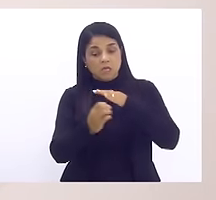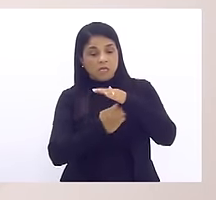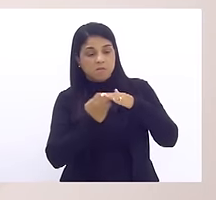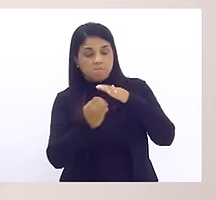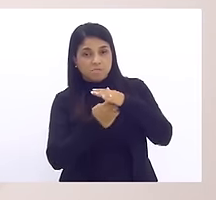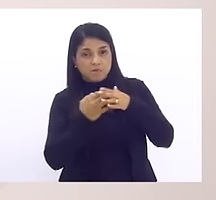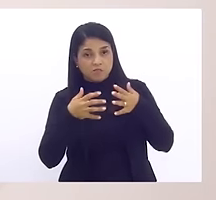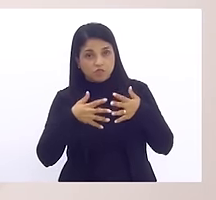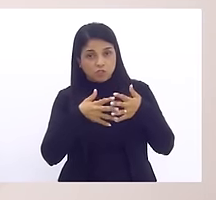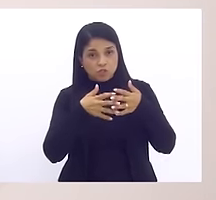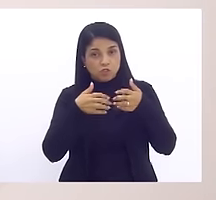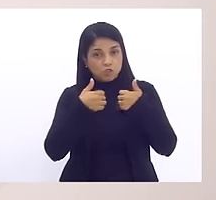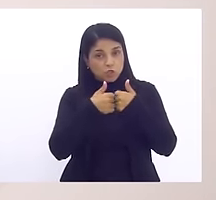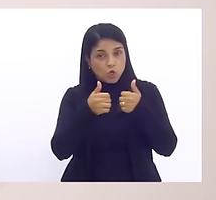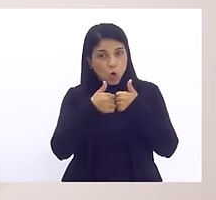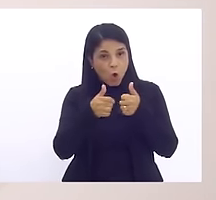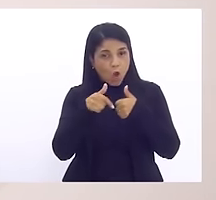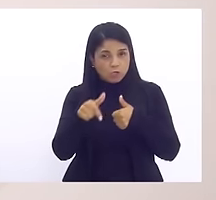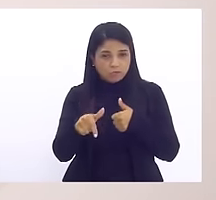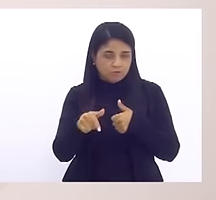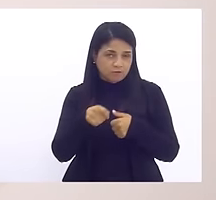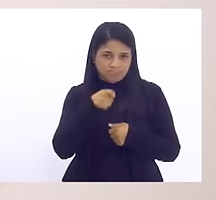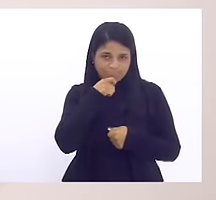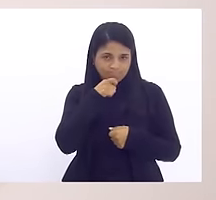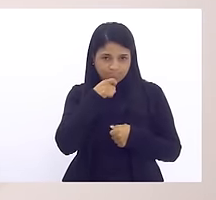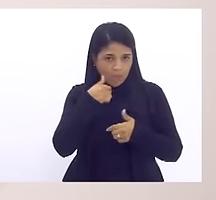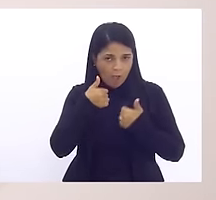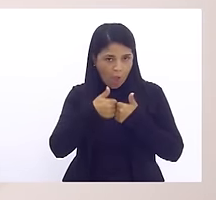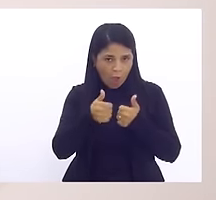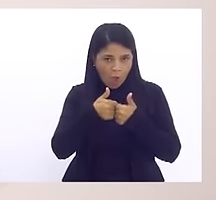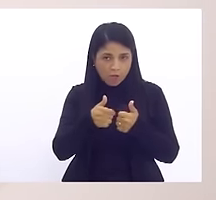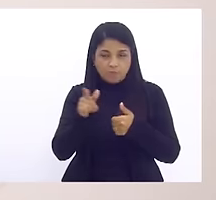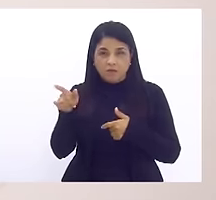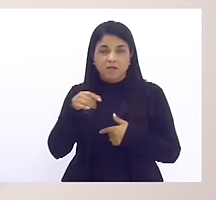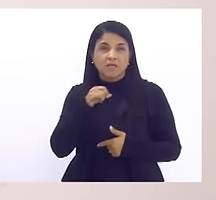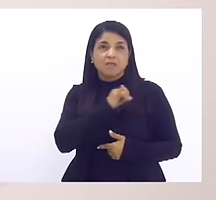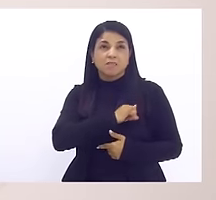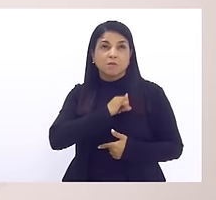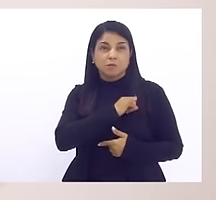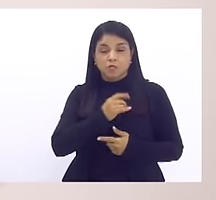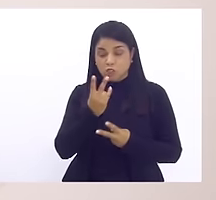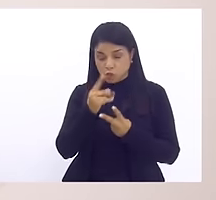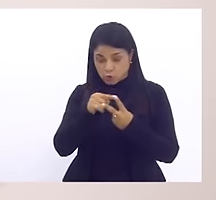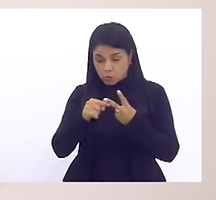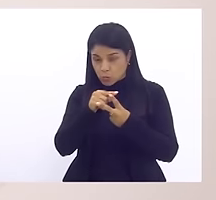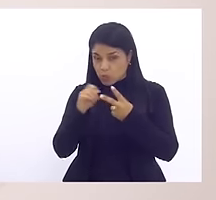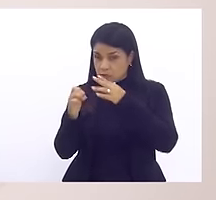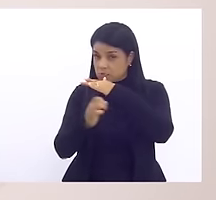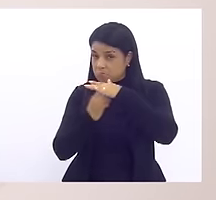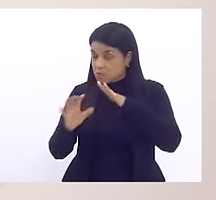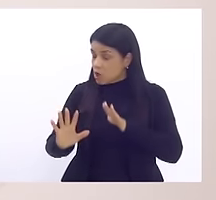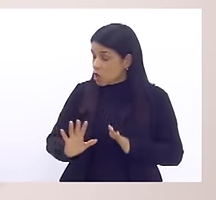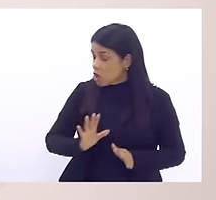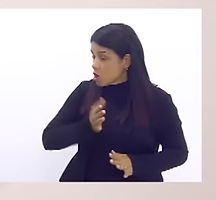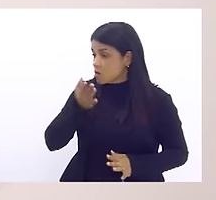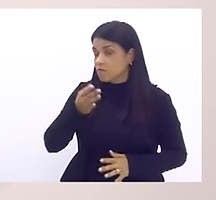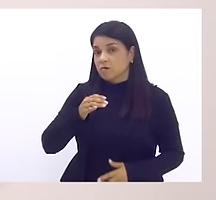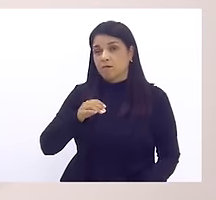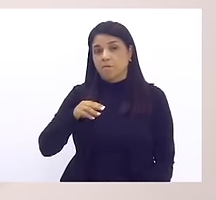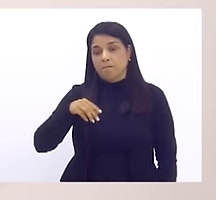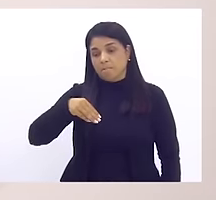a nossa população e tá por aí mesmo tem duas empresas de ônibus São horrorosas que a Maravilha e a